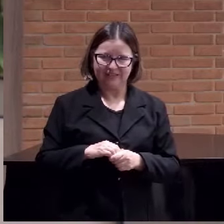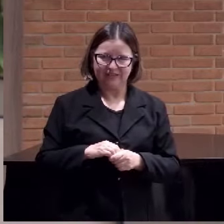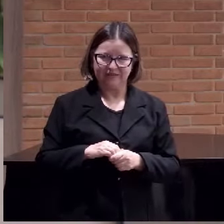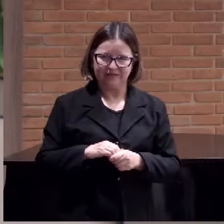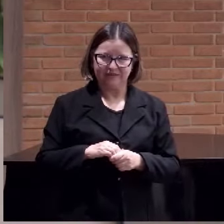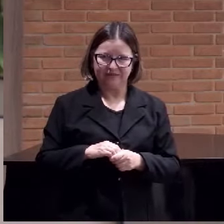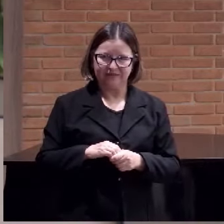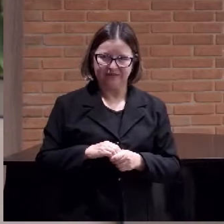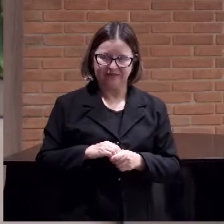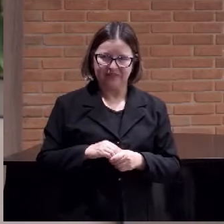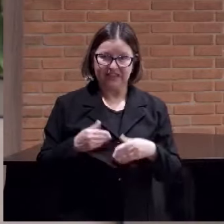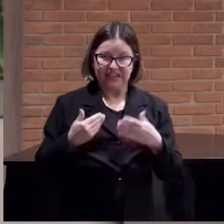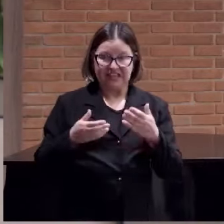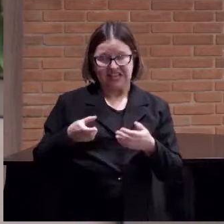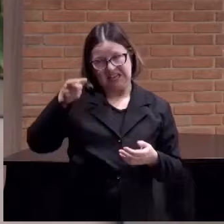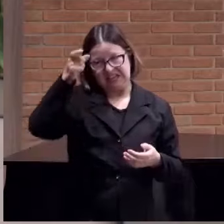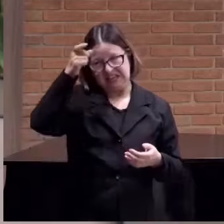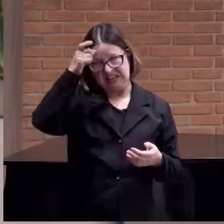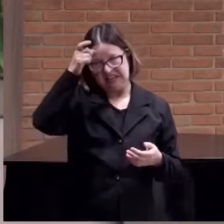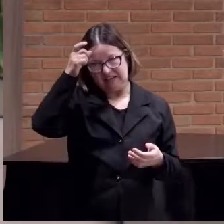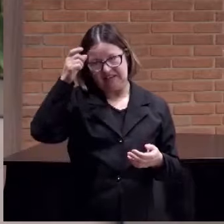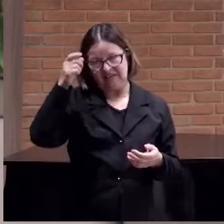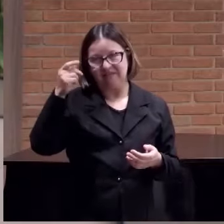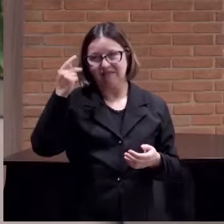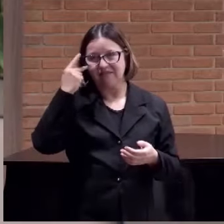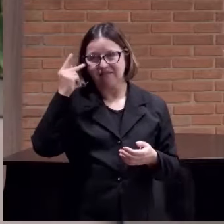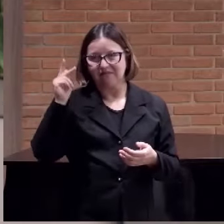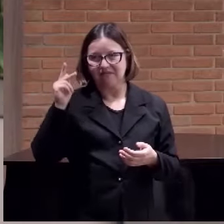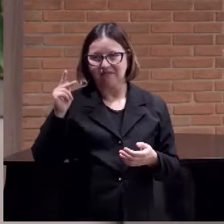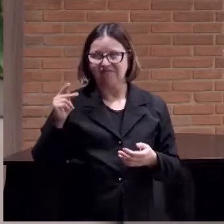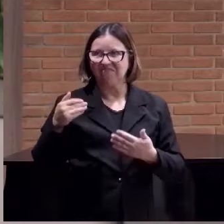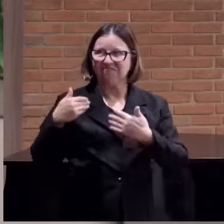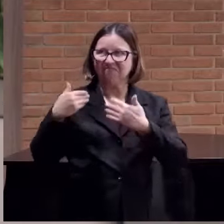Entregar a Satanás para ir ficar com a turma dele.